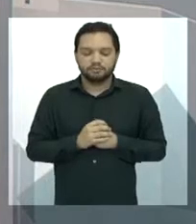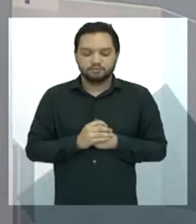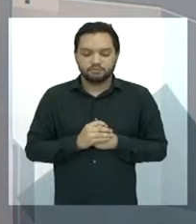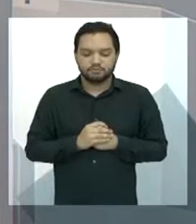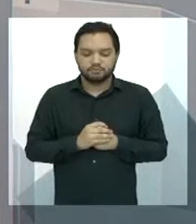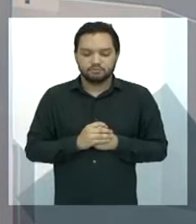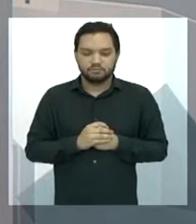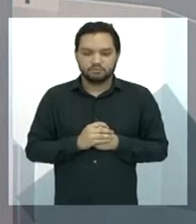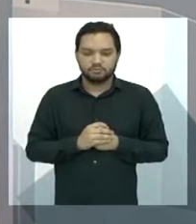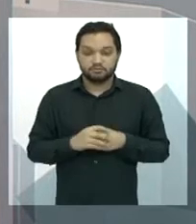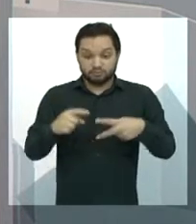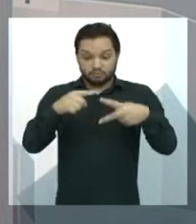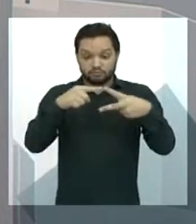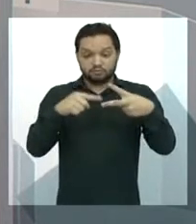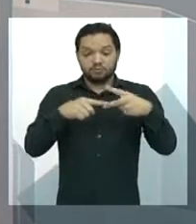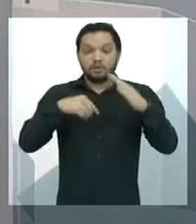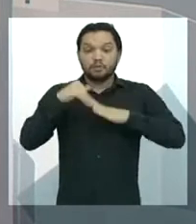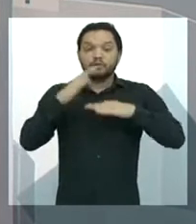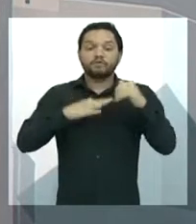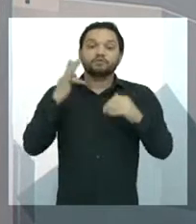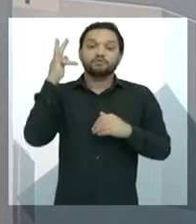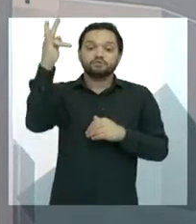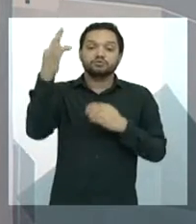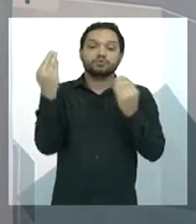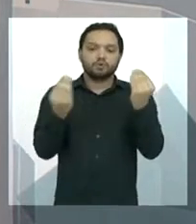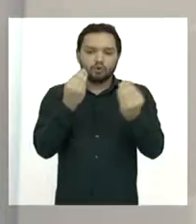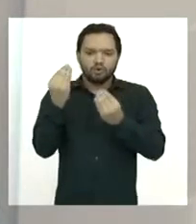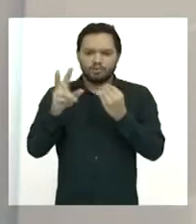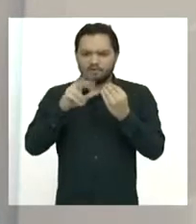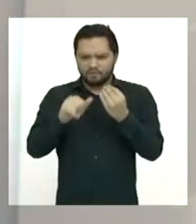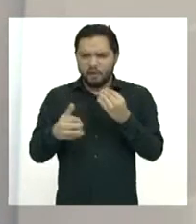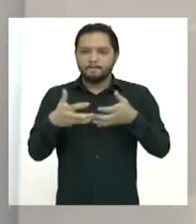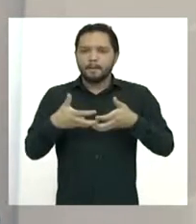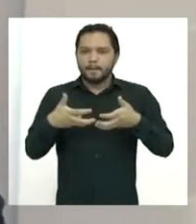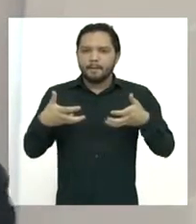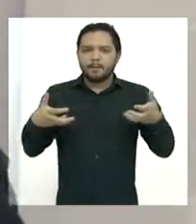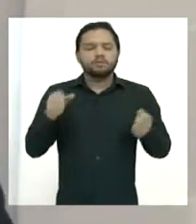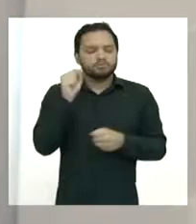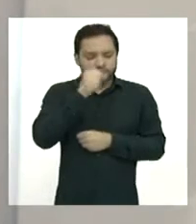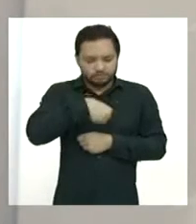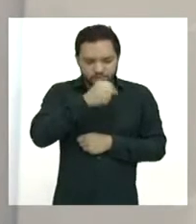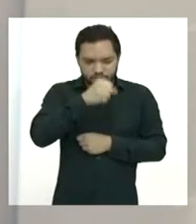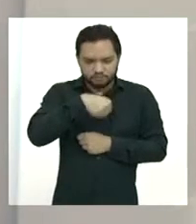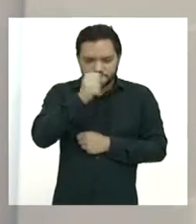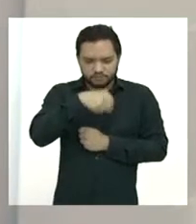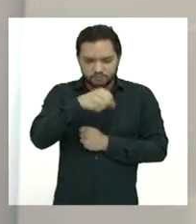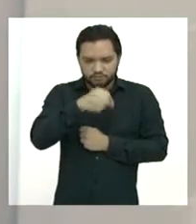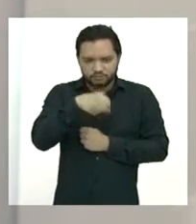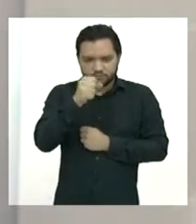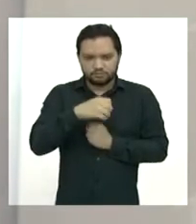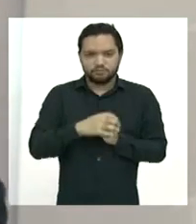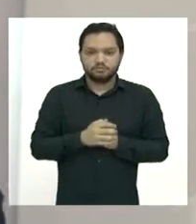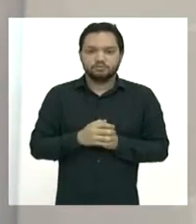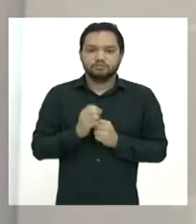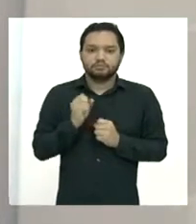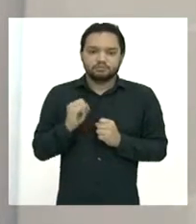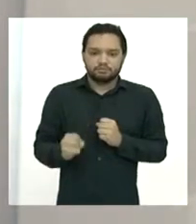assim, dessas duas profissões, então, ele está em expansão. Isso. Quanto mais a